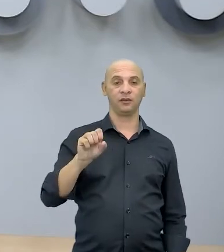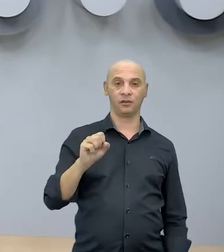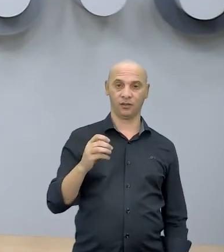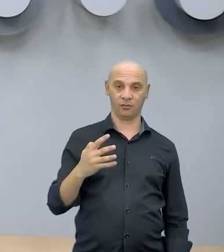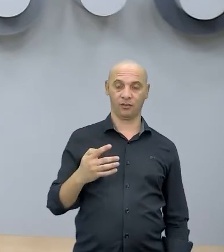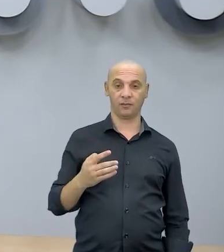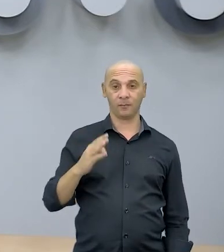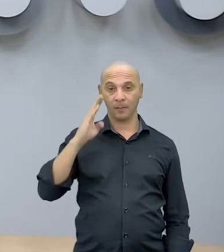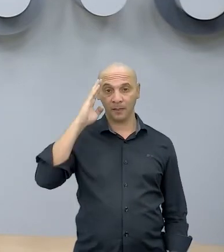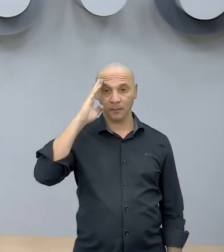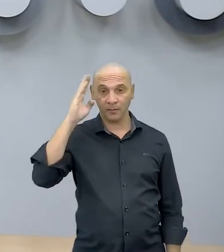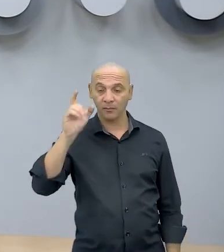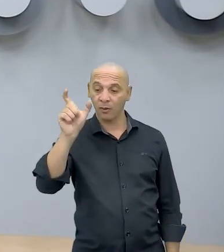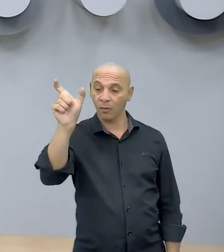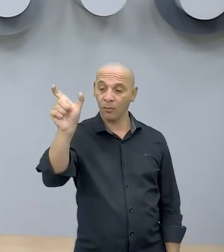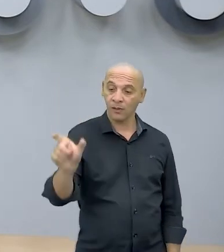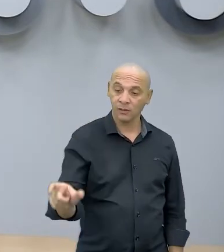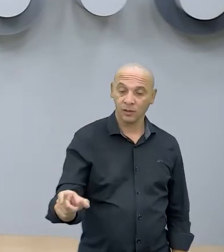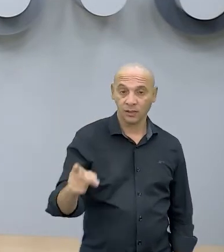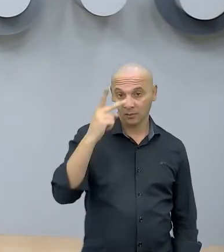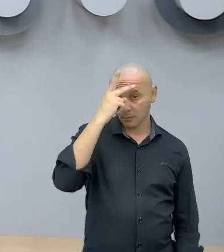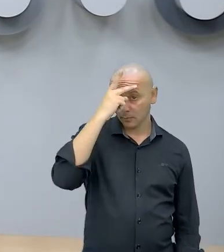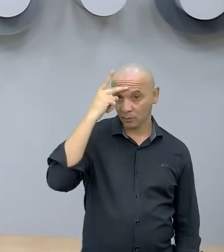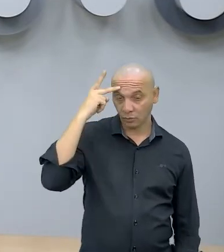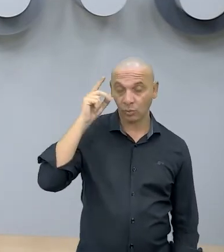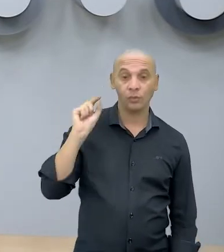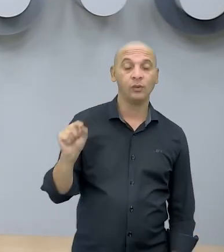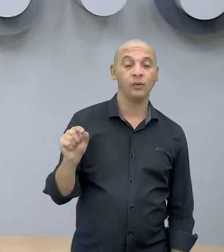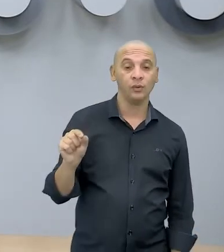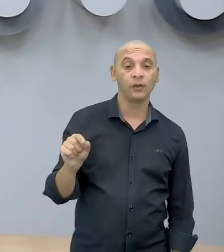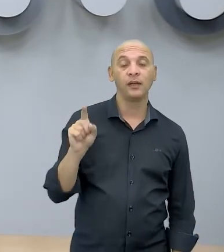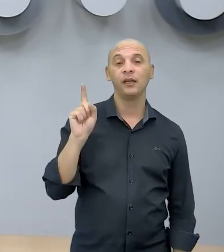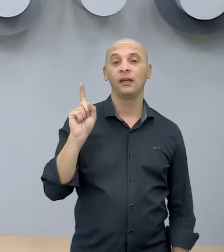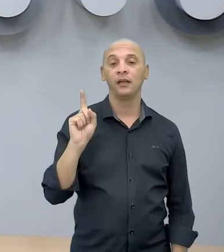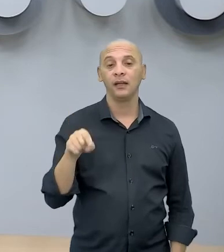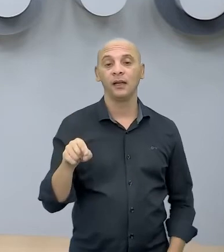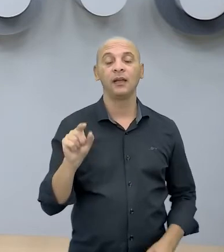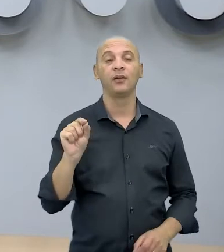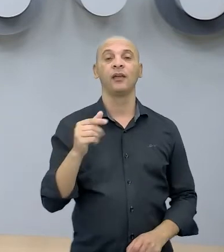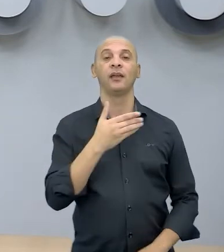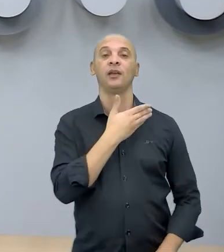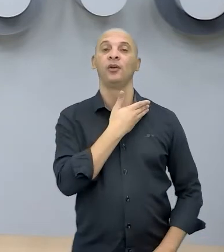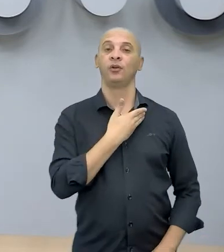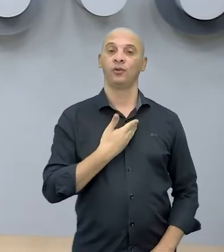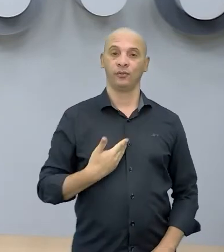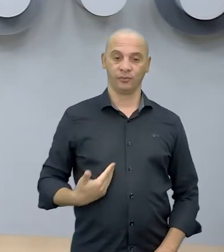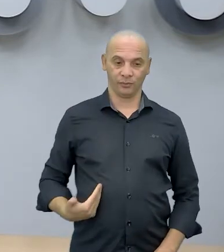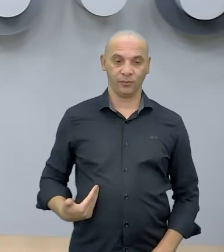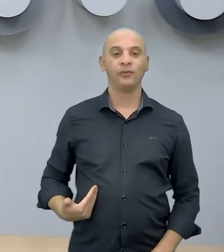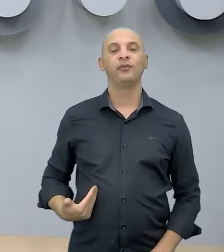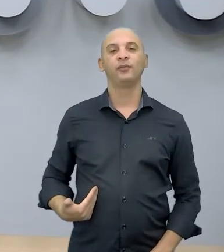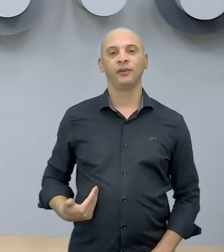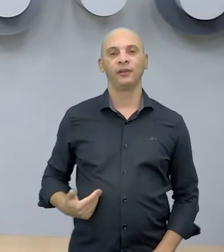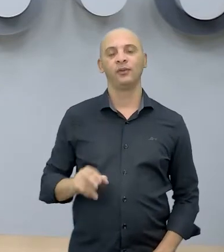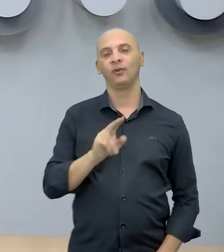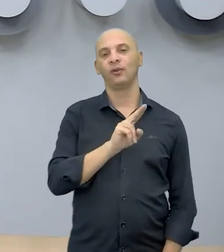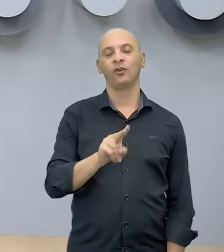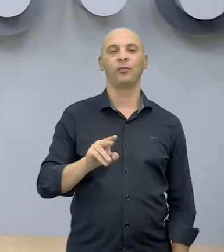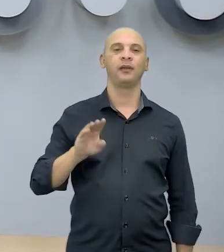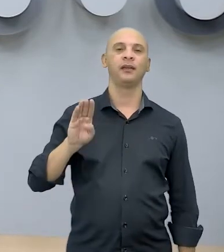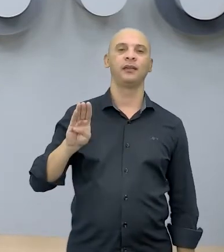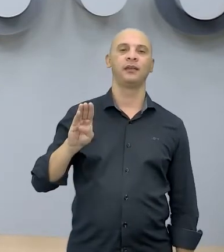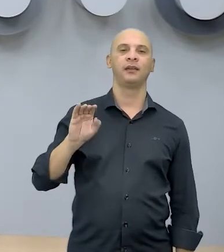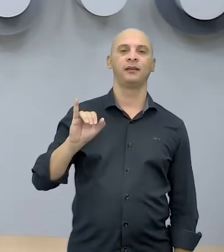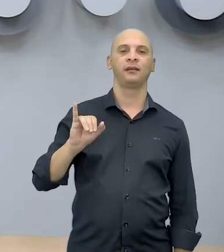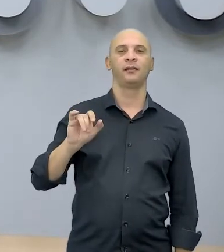das principais personagens, se é que podemos dizer assim, era justamente o governo que se chamava Big Brother, né?